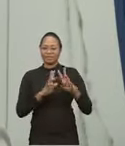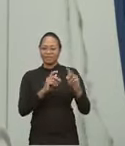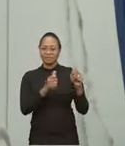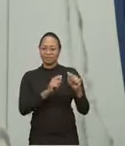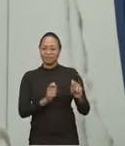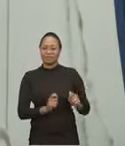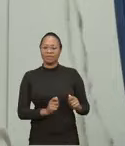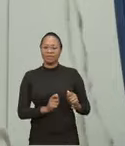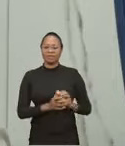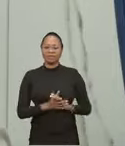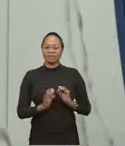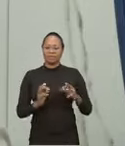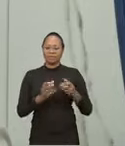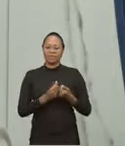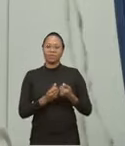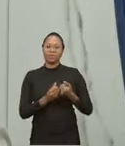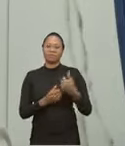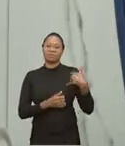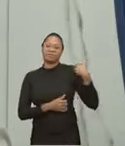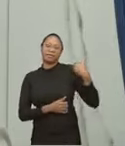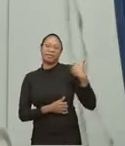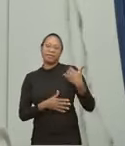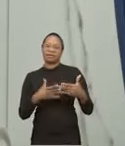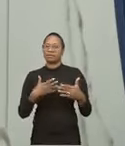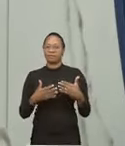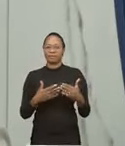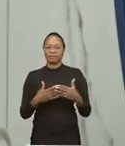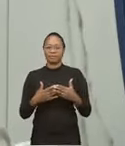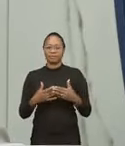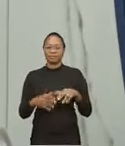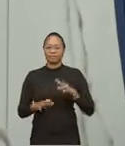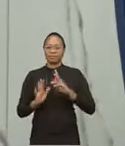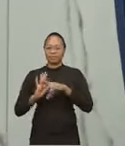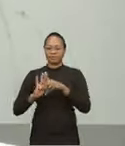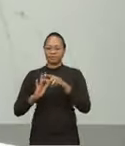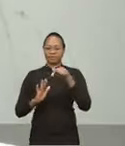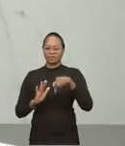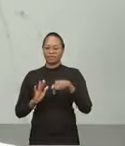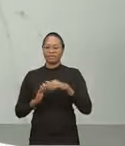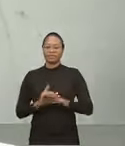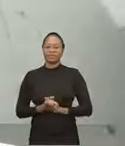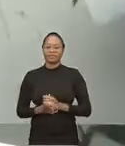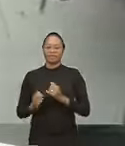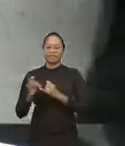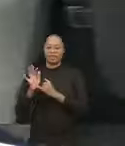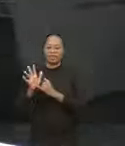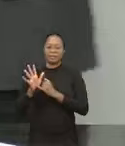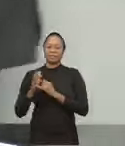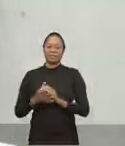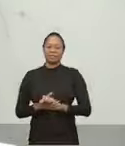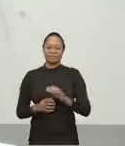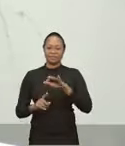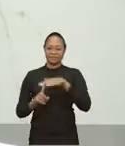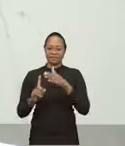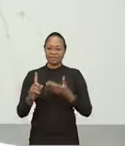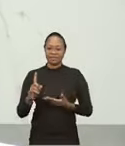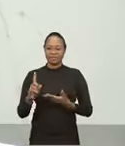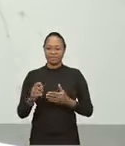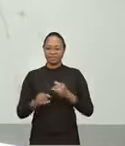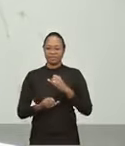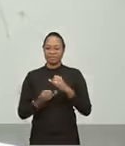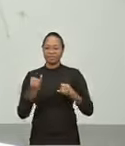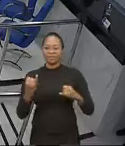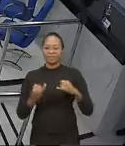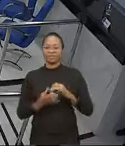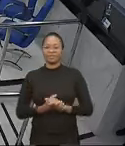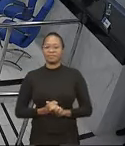para Todas as Cidades, pelo projeto desenvolvido na cidade de Camaçari. Moção de aplauso do vereador Ivan Del Pires,